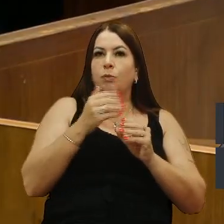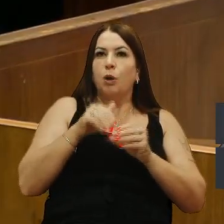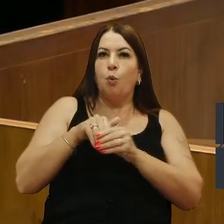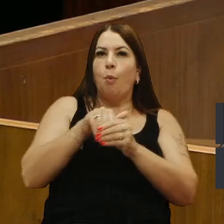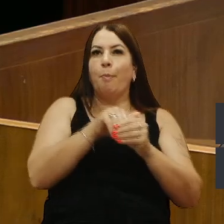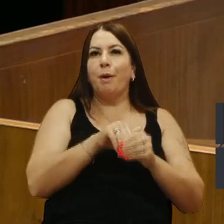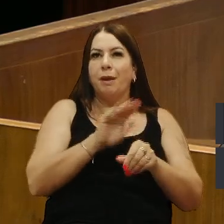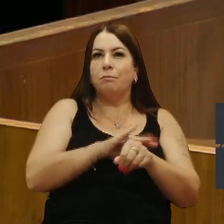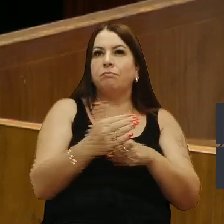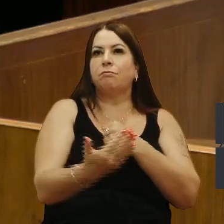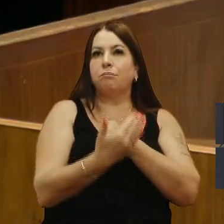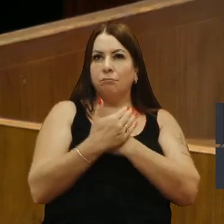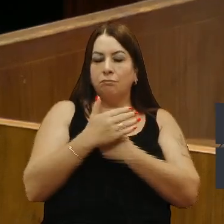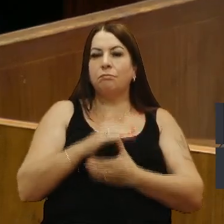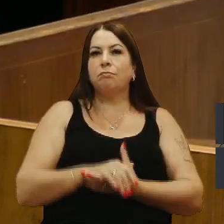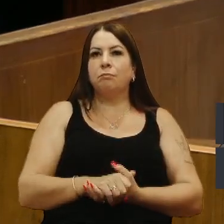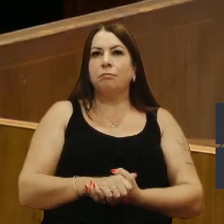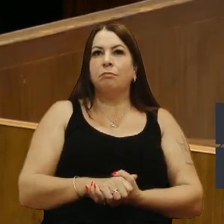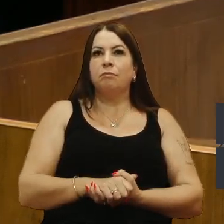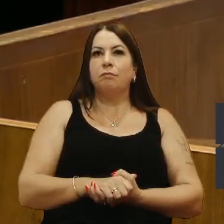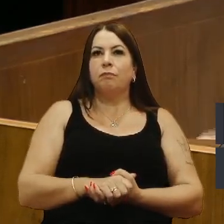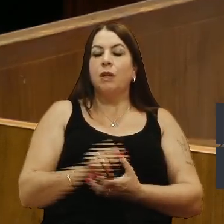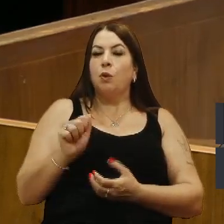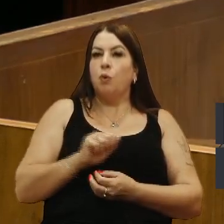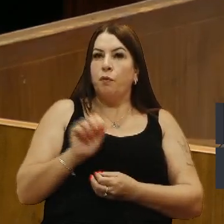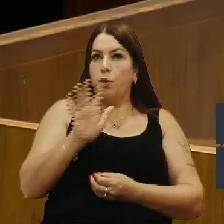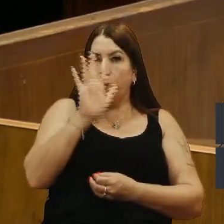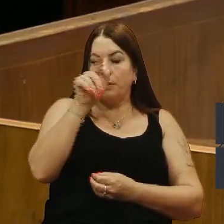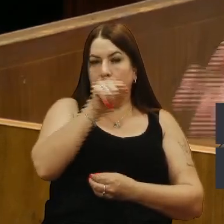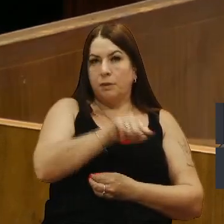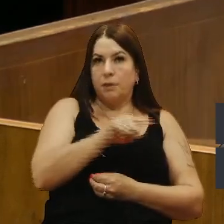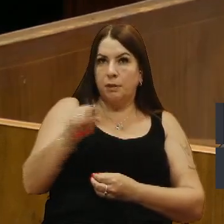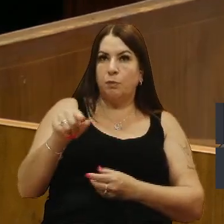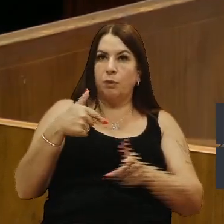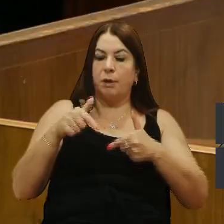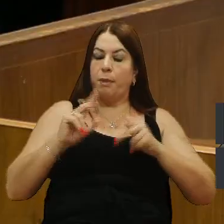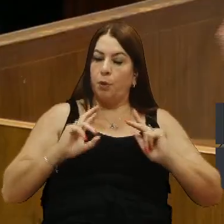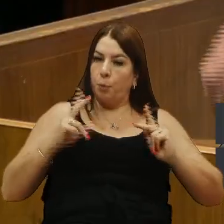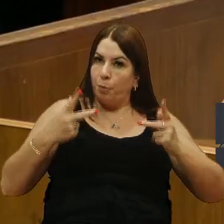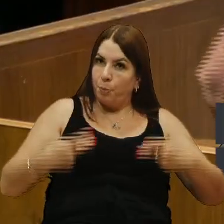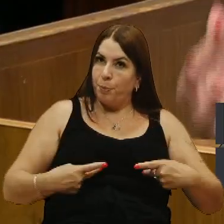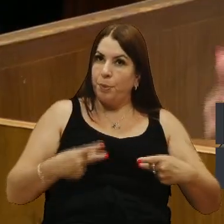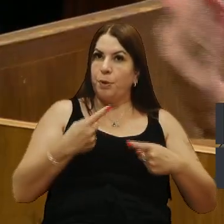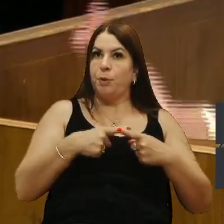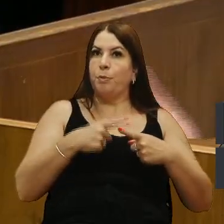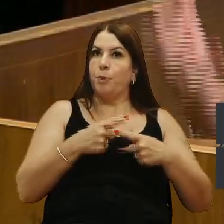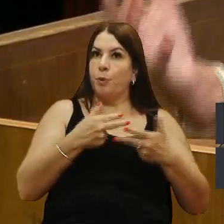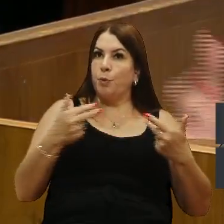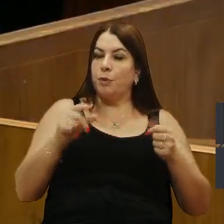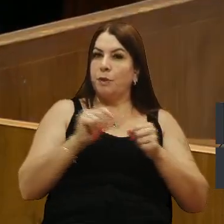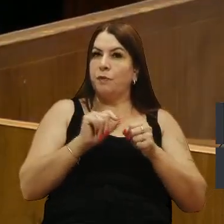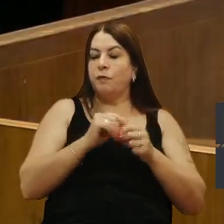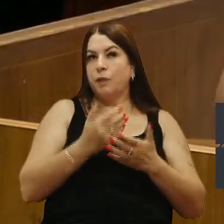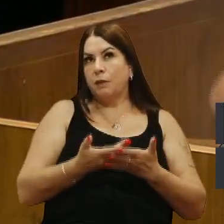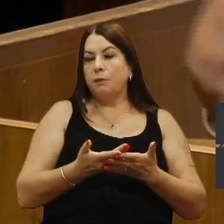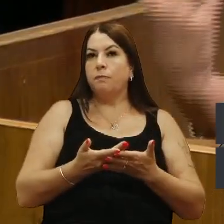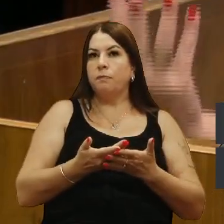cooperação e da solidariedade, a valorização do trabalho humano, porque a coisa é feita de